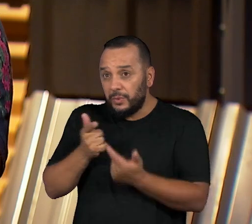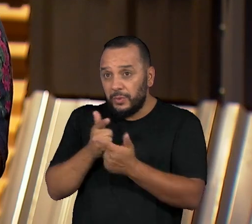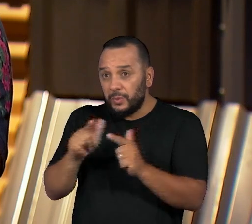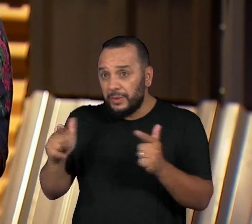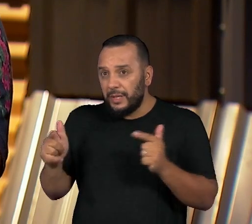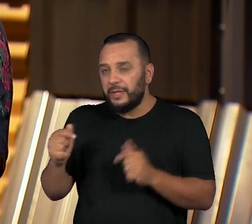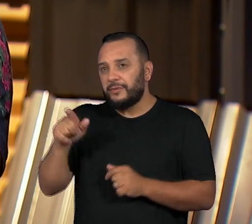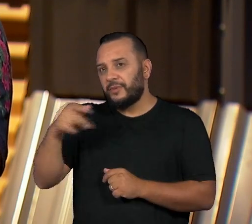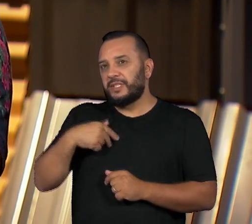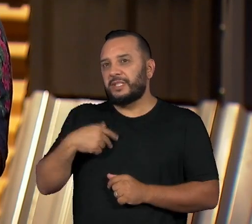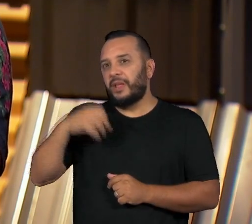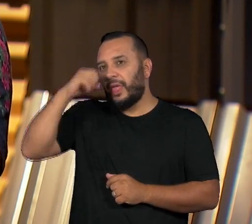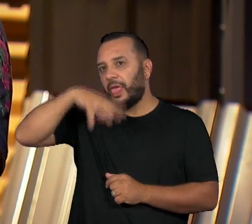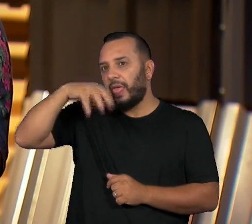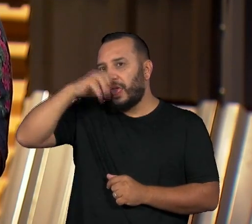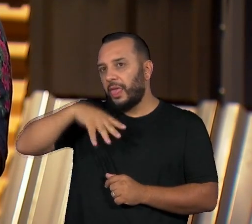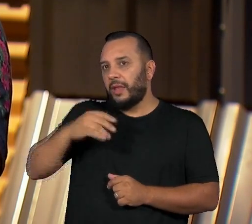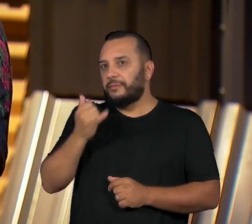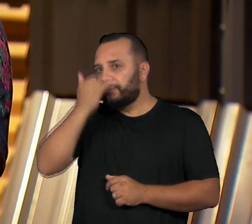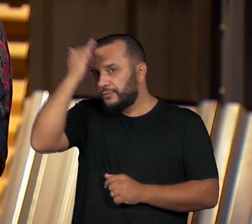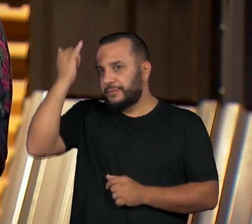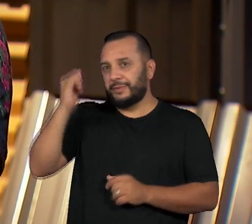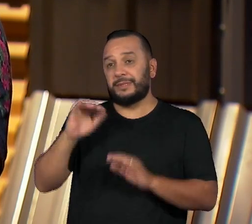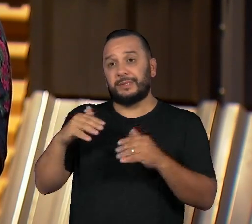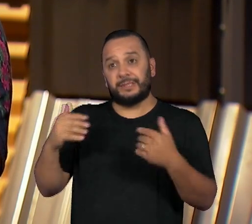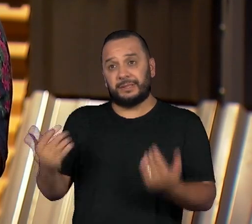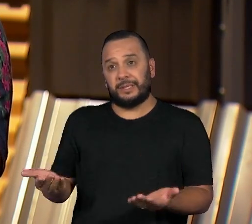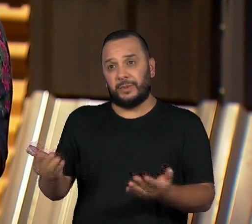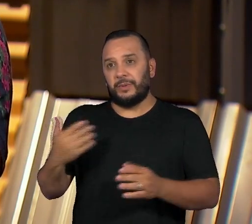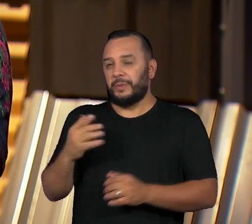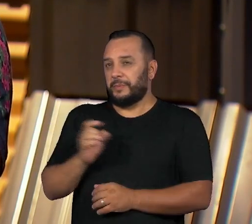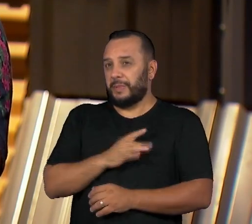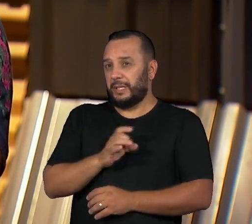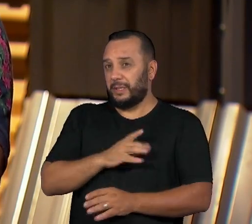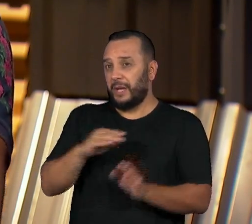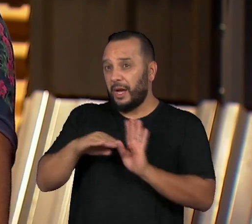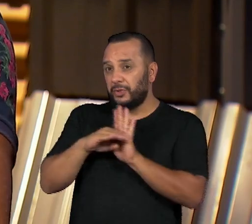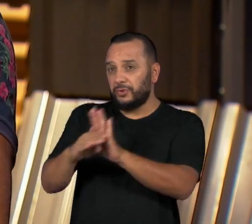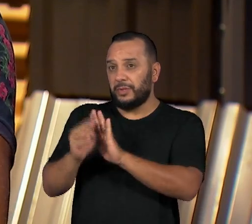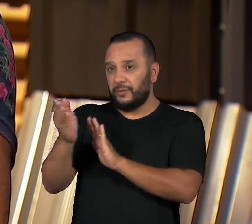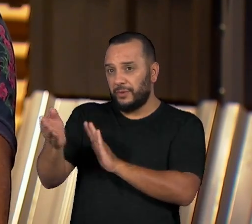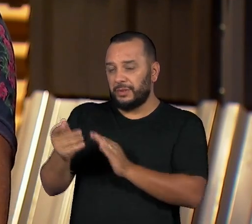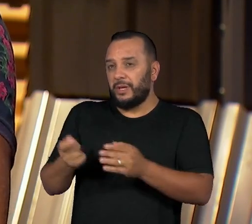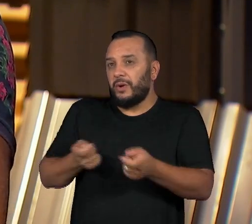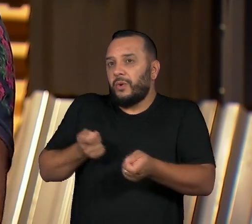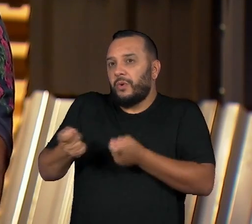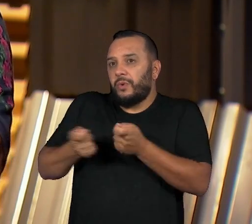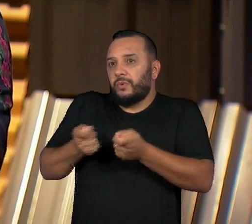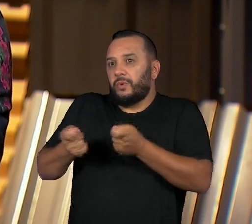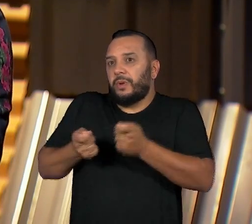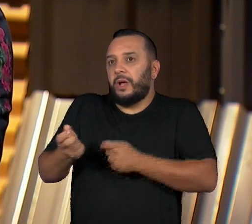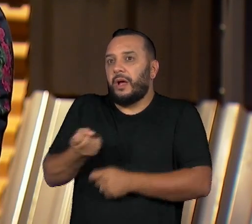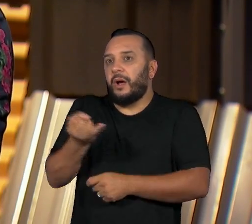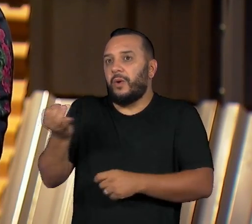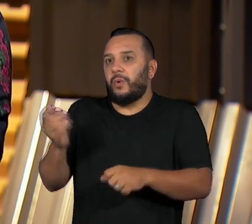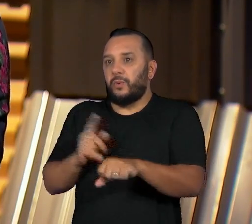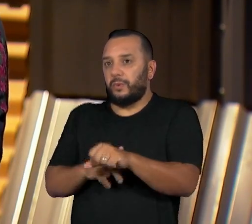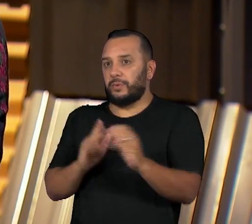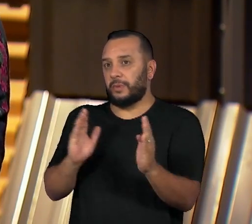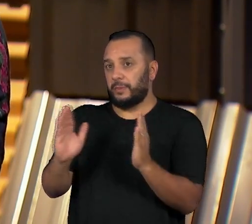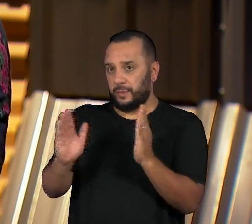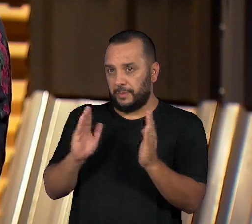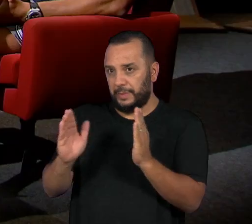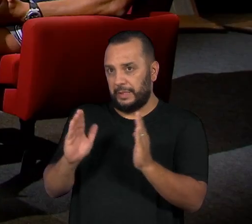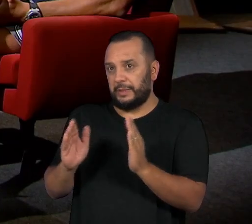sendo imprudente. Então o medo te ajuda a controlar algumas situações que podem te colocar